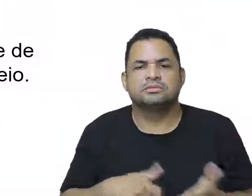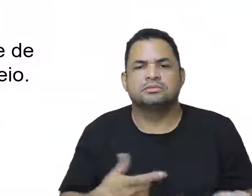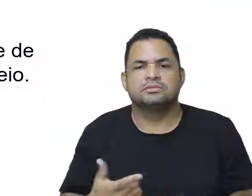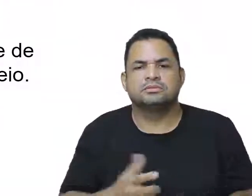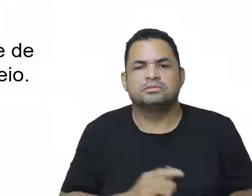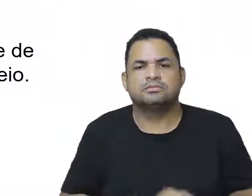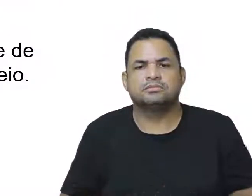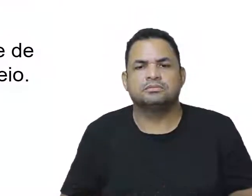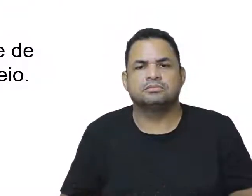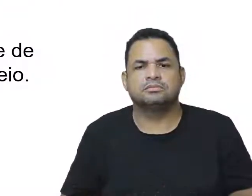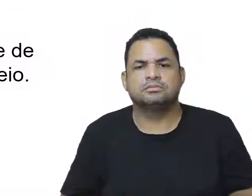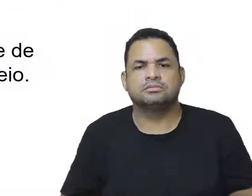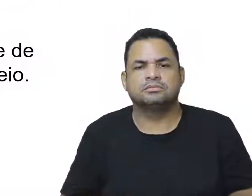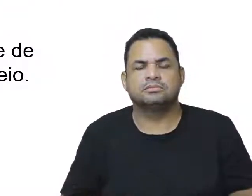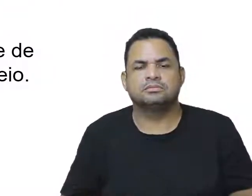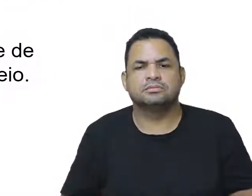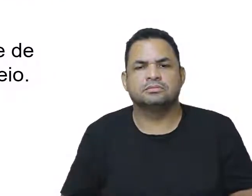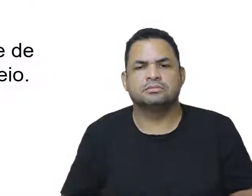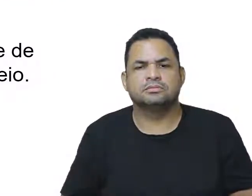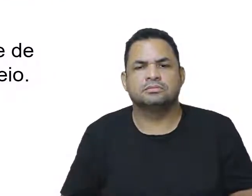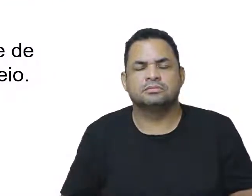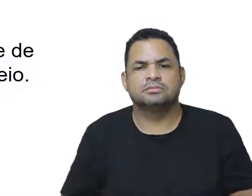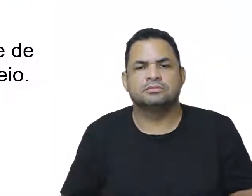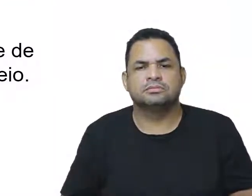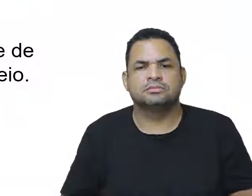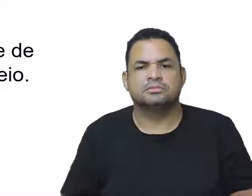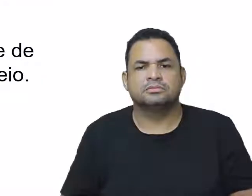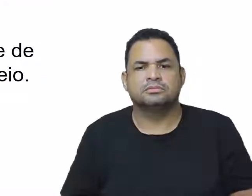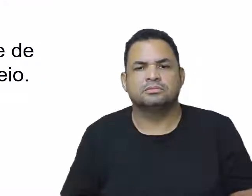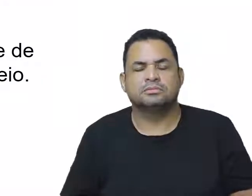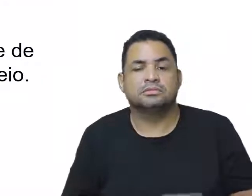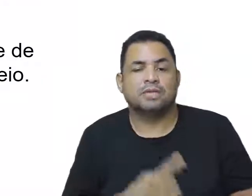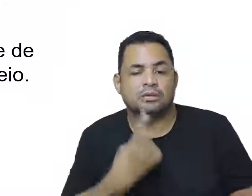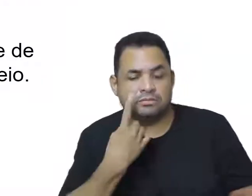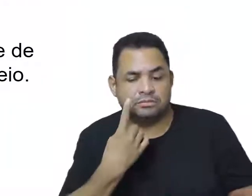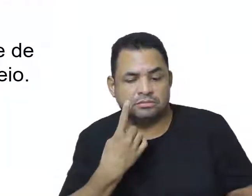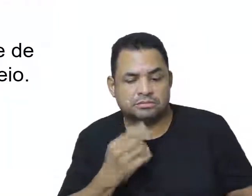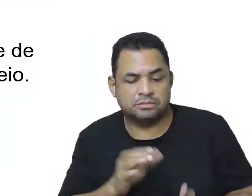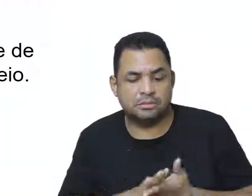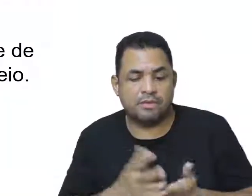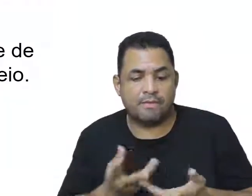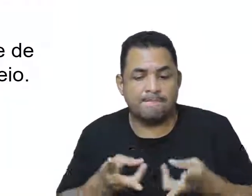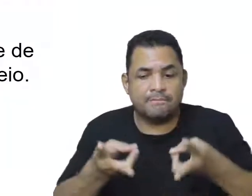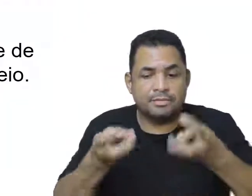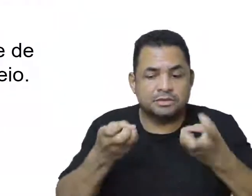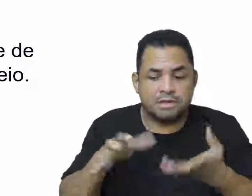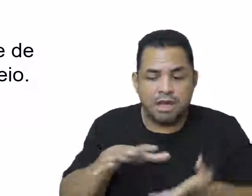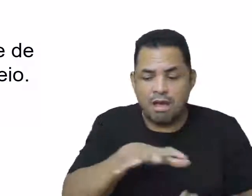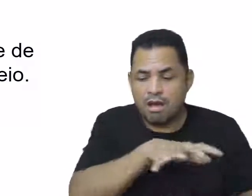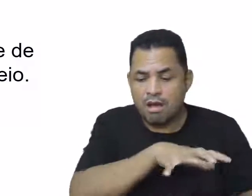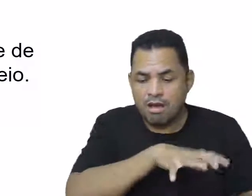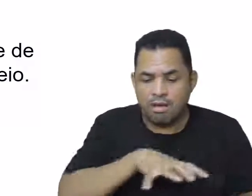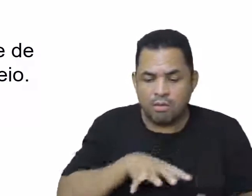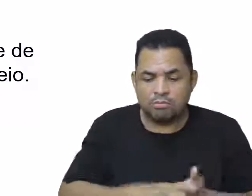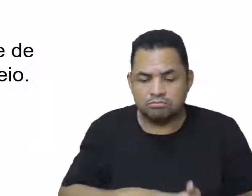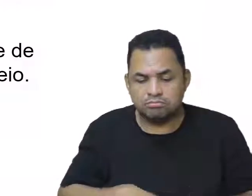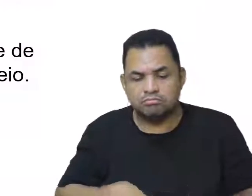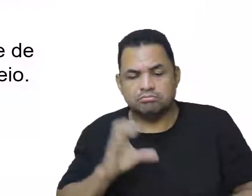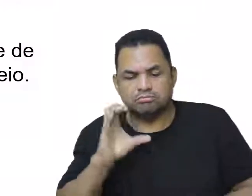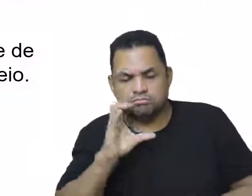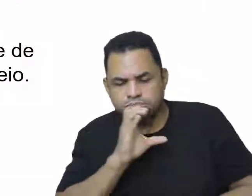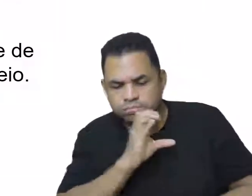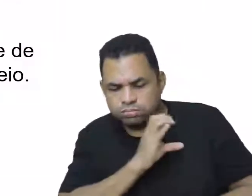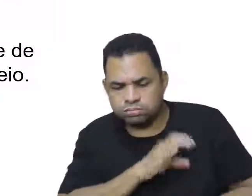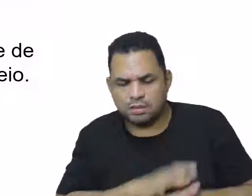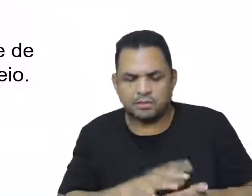né, juntamente com os olhos e nariz, que vão nos dar um panorama daquele local. Se ali está quente, se